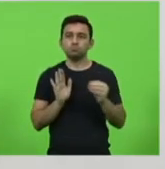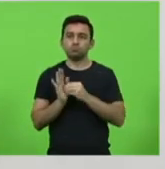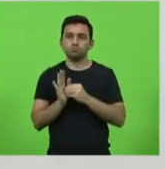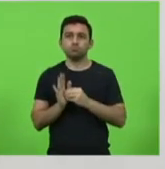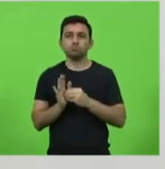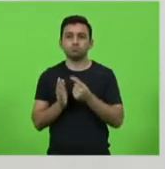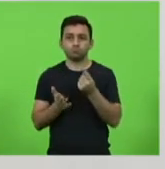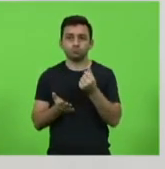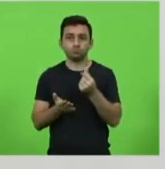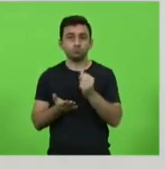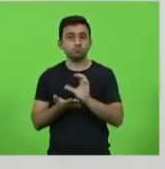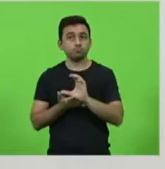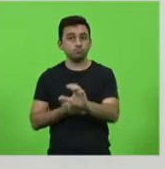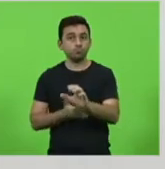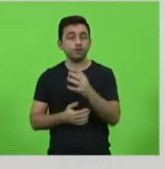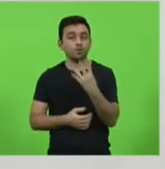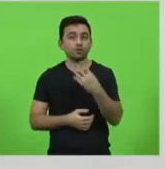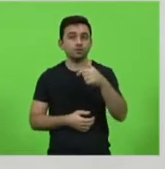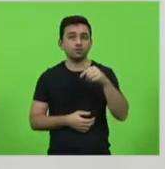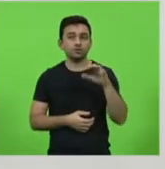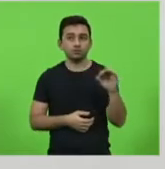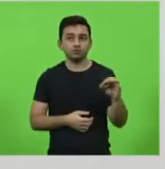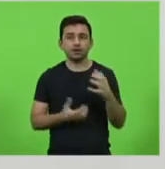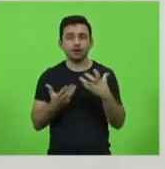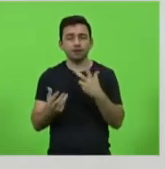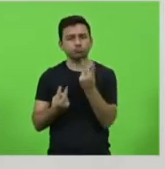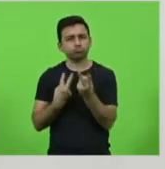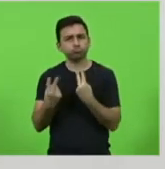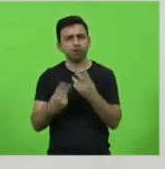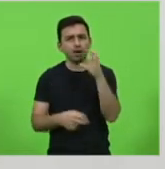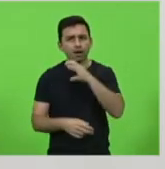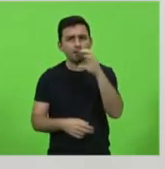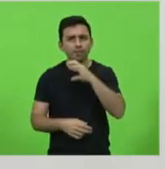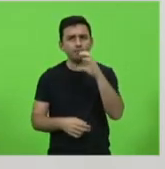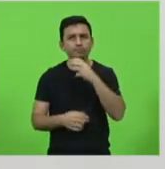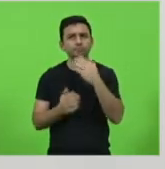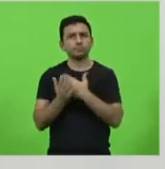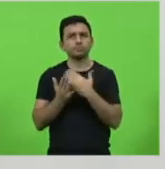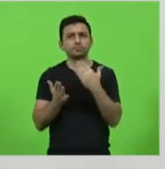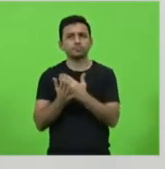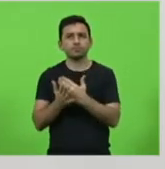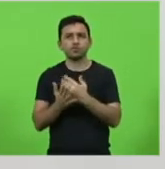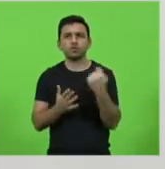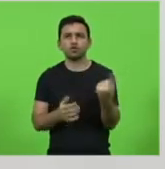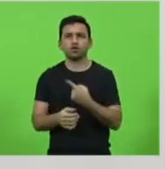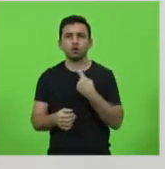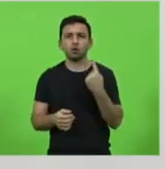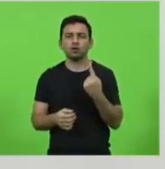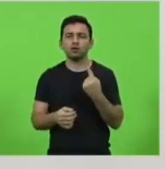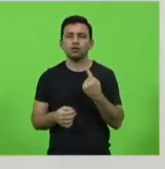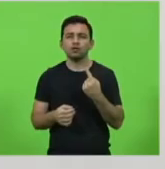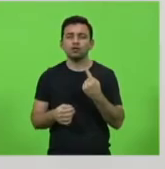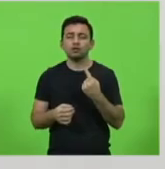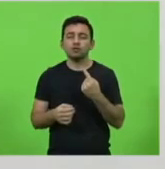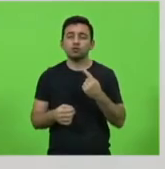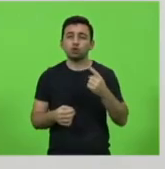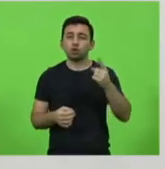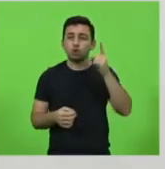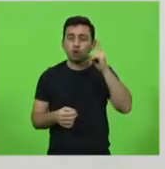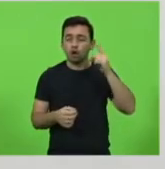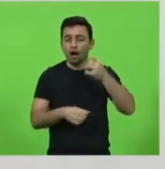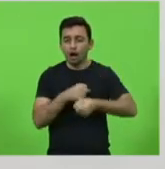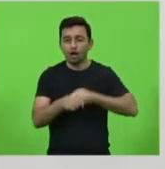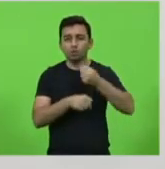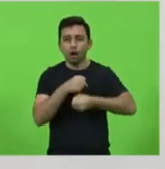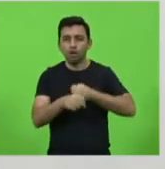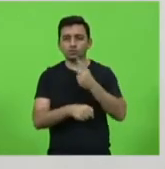na 470, para duplicar logo, quanto antes, para a gente não ver 100 mortes por ano